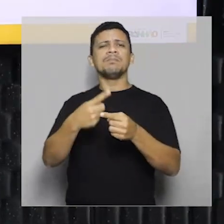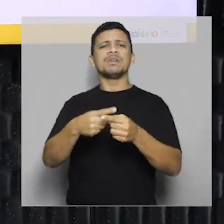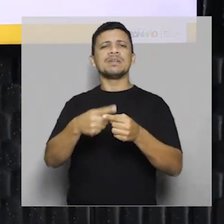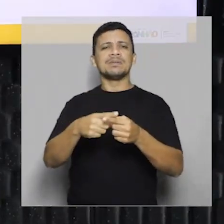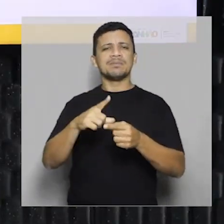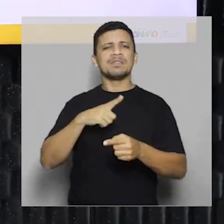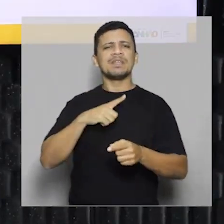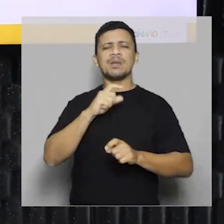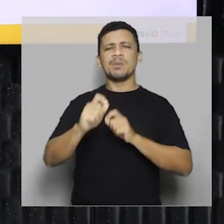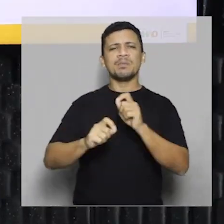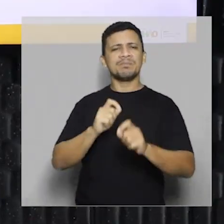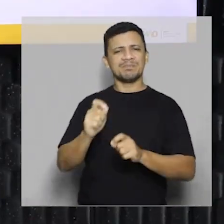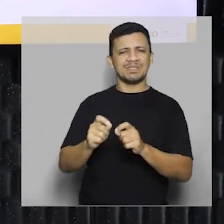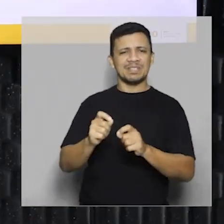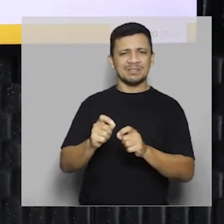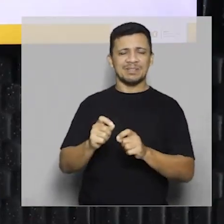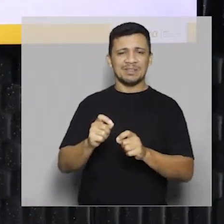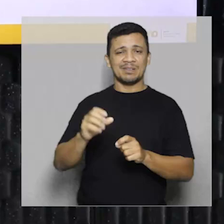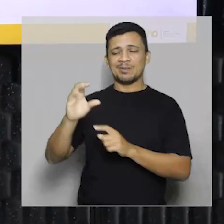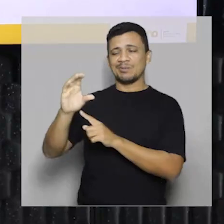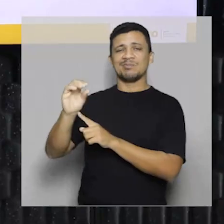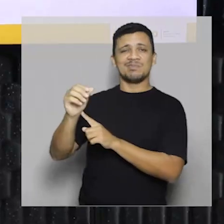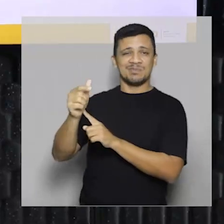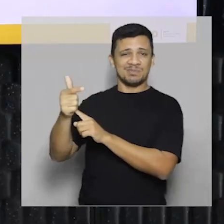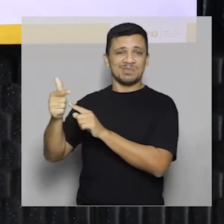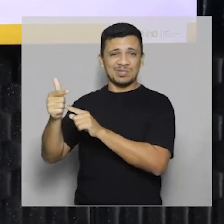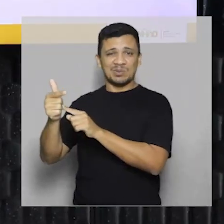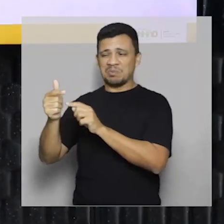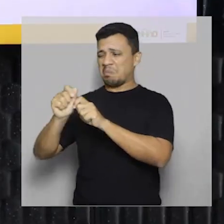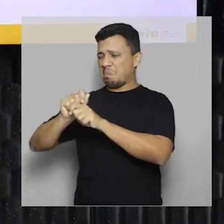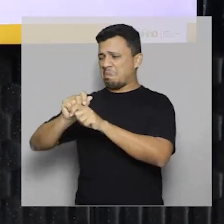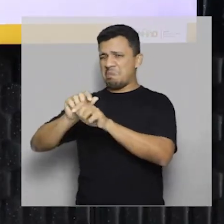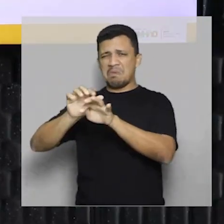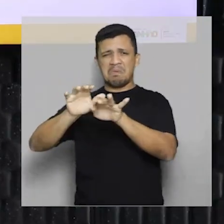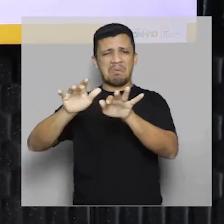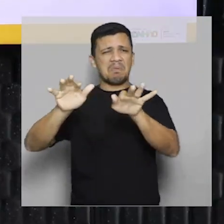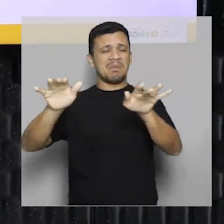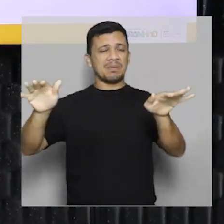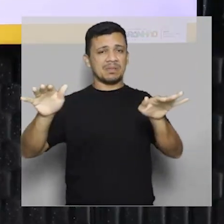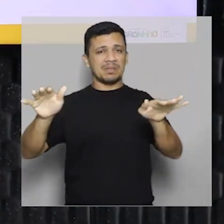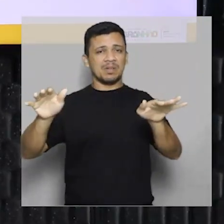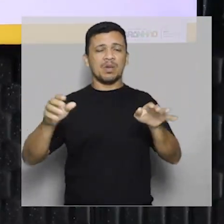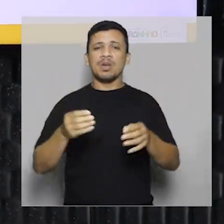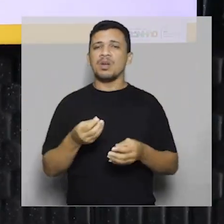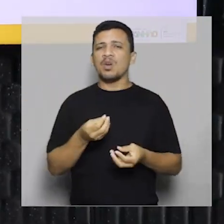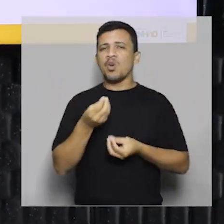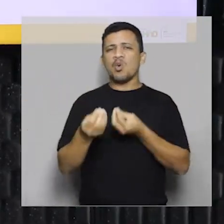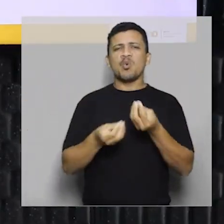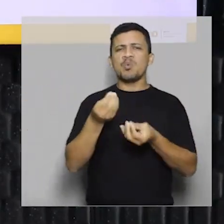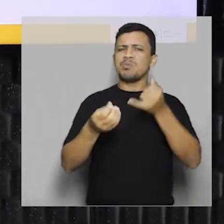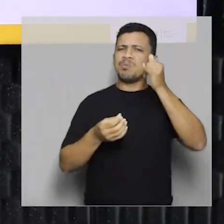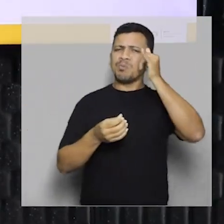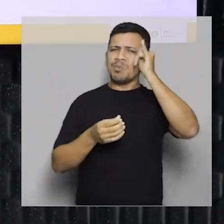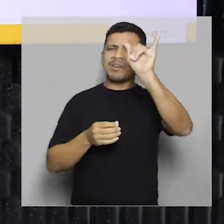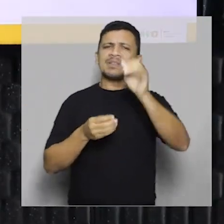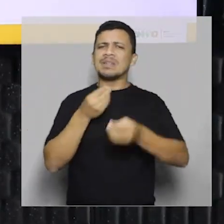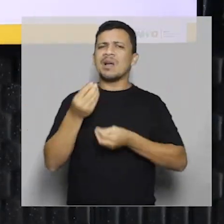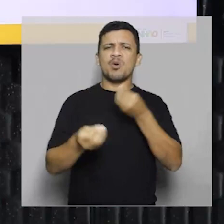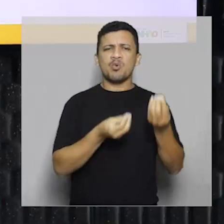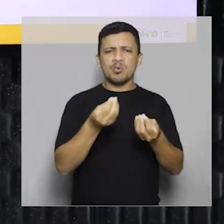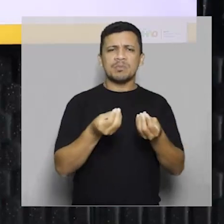você está emitindo o gás carbônico então uma forma da gente reverter seria o